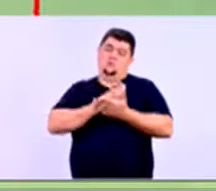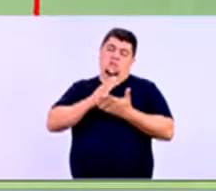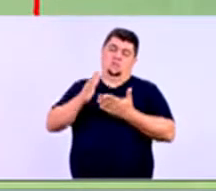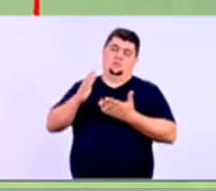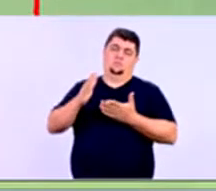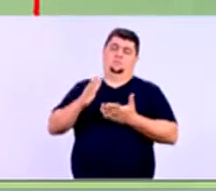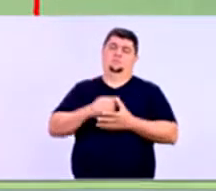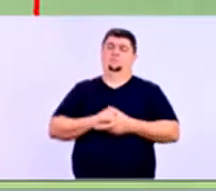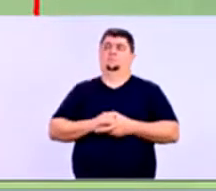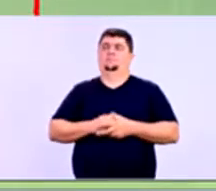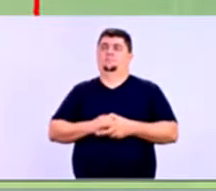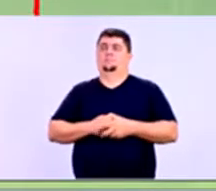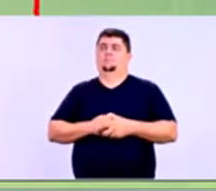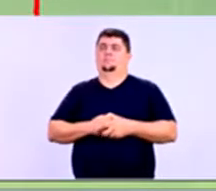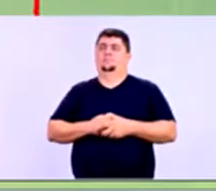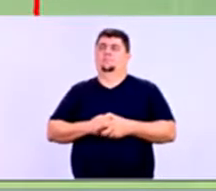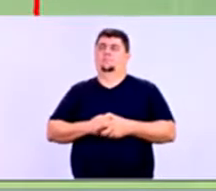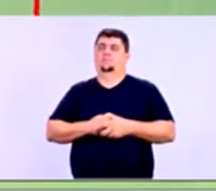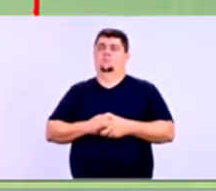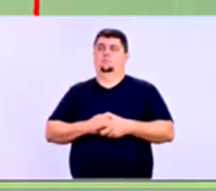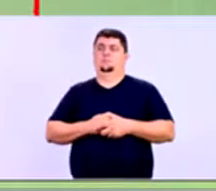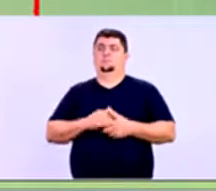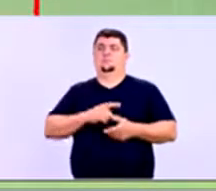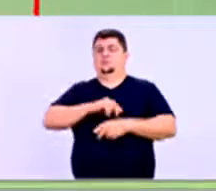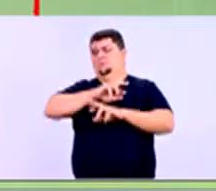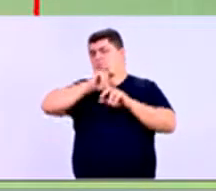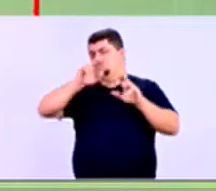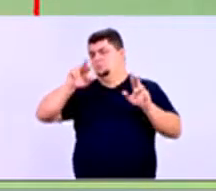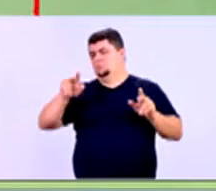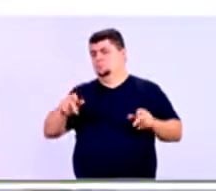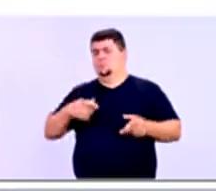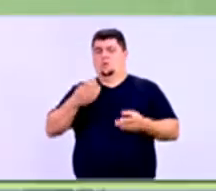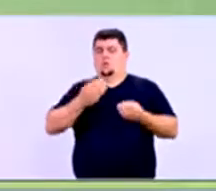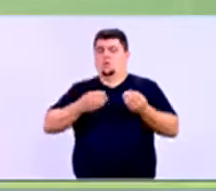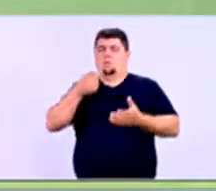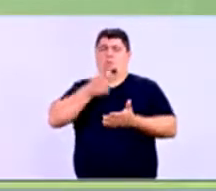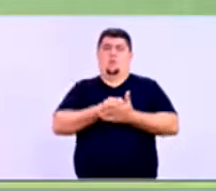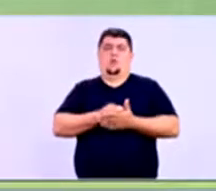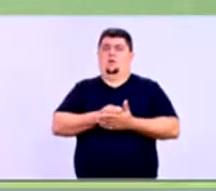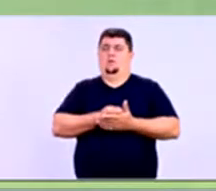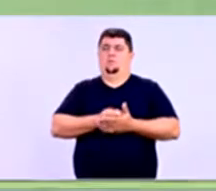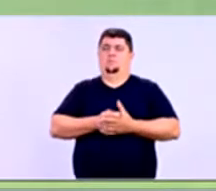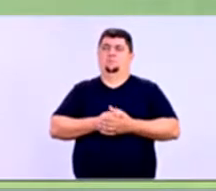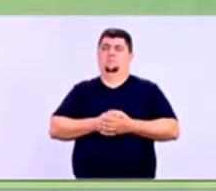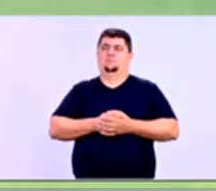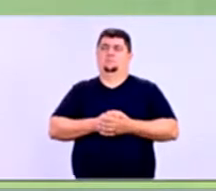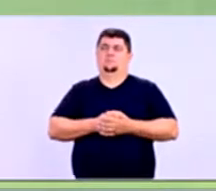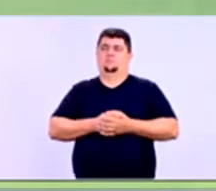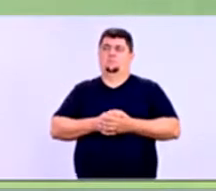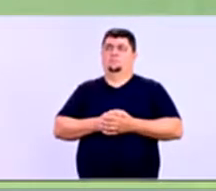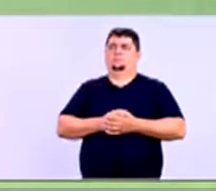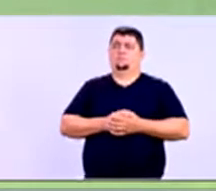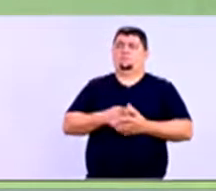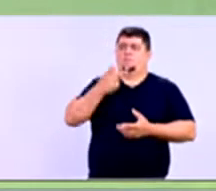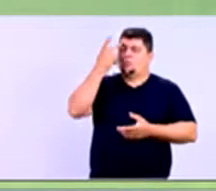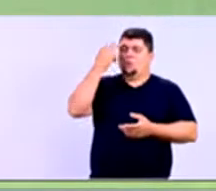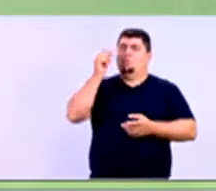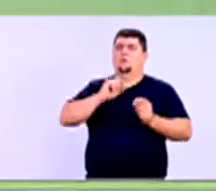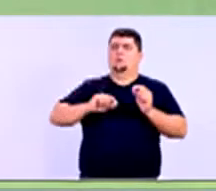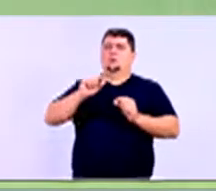parcelas. E existem diversas formas de pagar essa dívida. Os mais